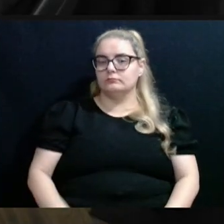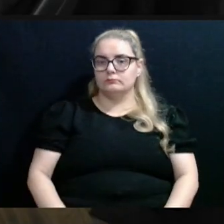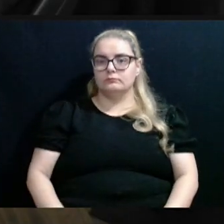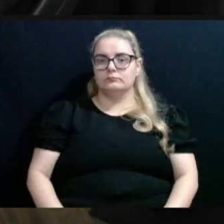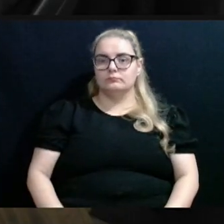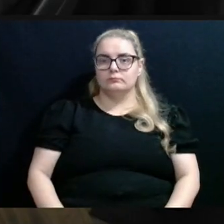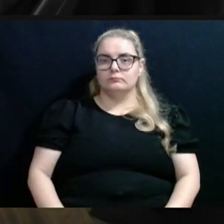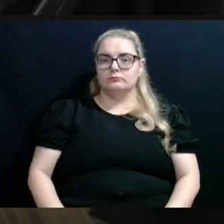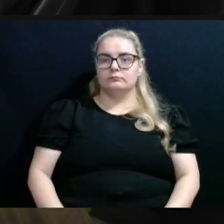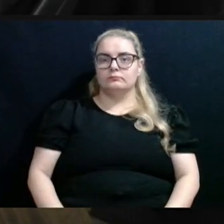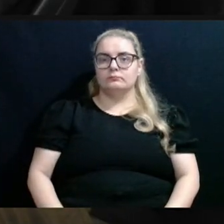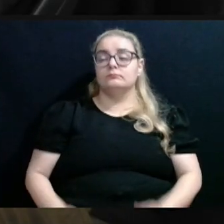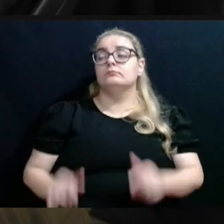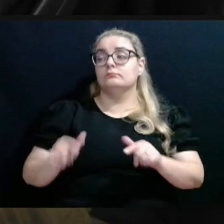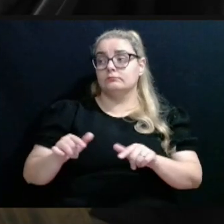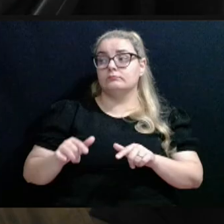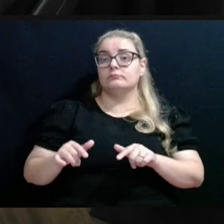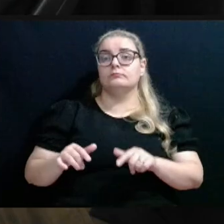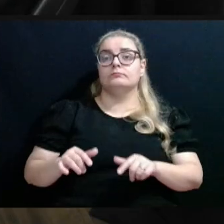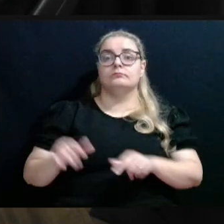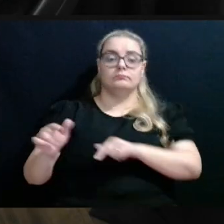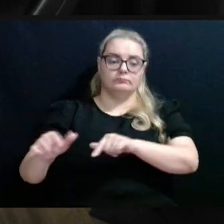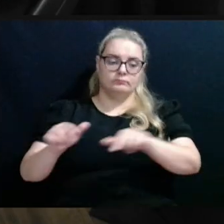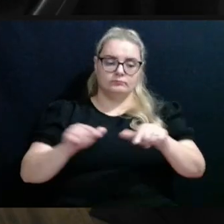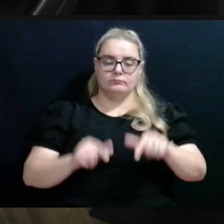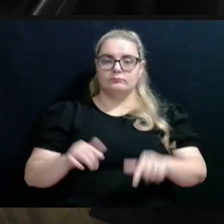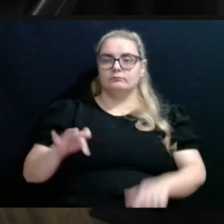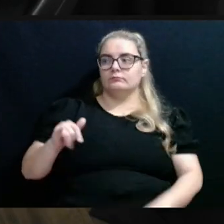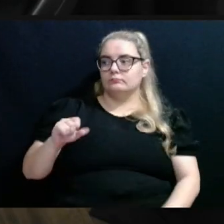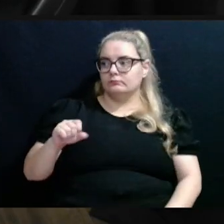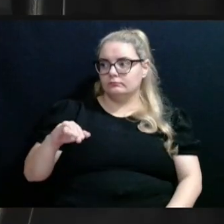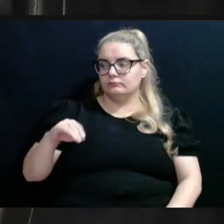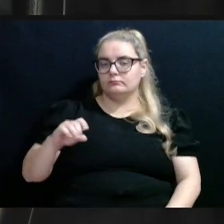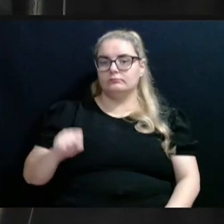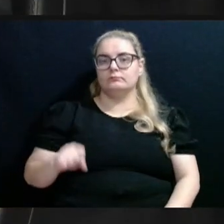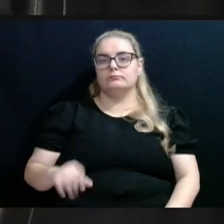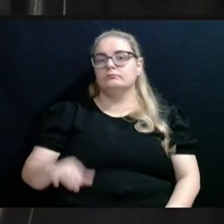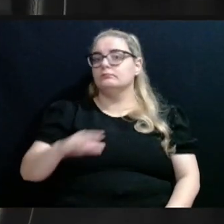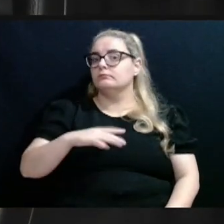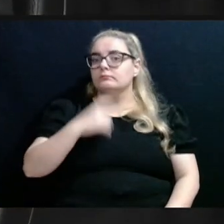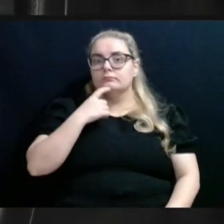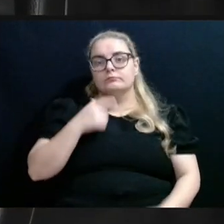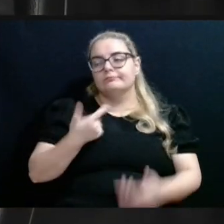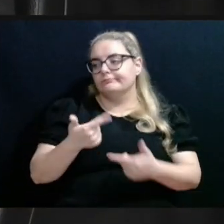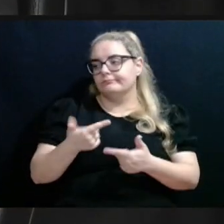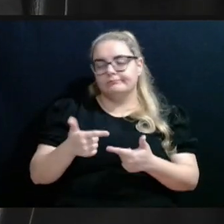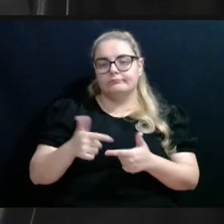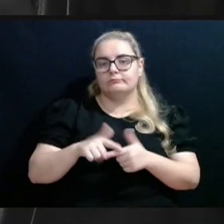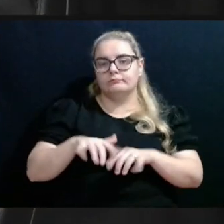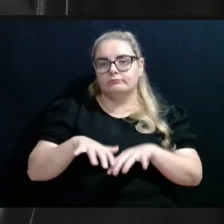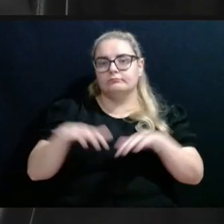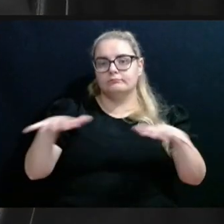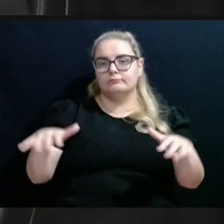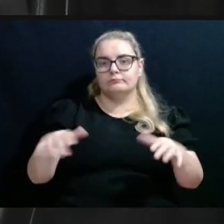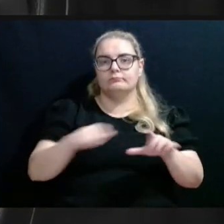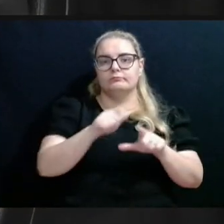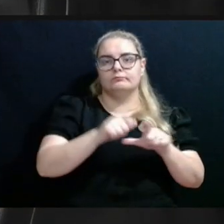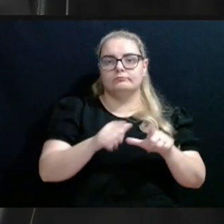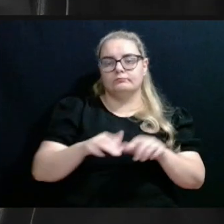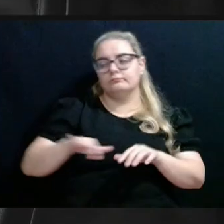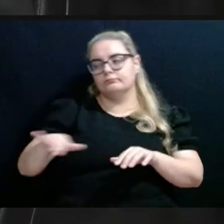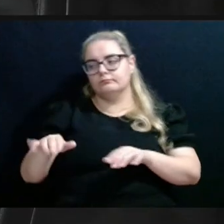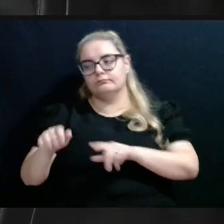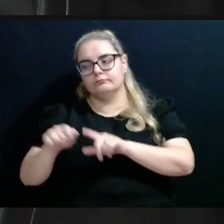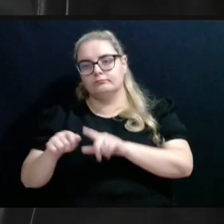tomou o lugar desses comércios físicos, né? E em Campinas não existe mais separação entre para lá da Anhanguera e para cá da Anhanguera. O